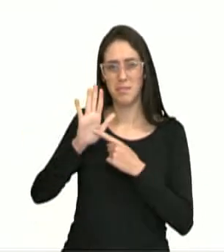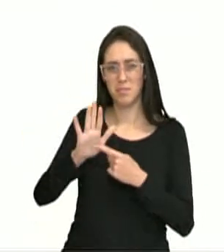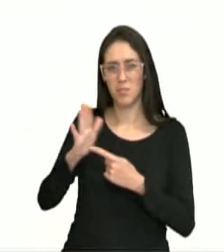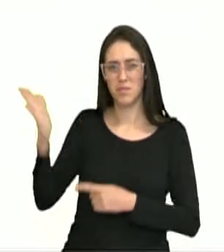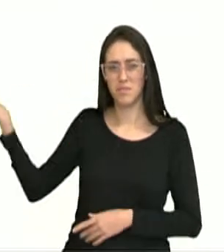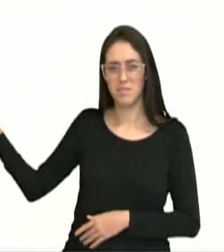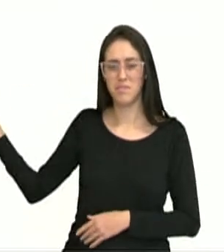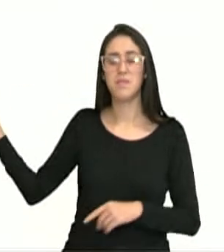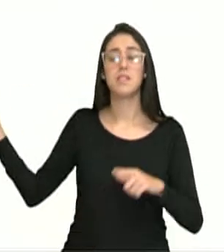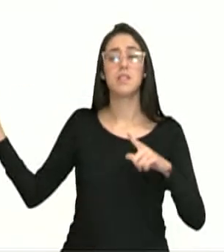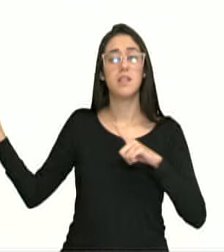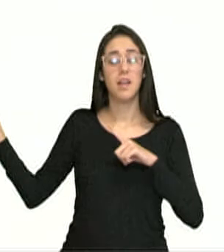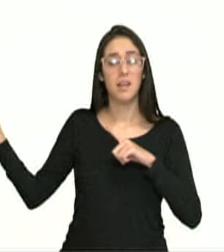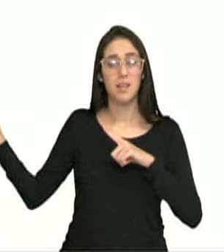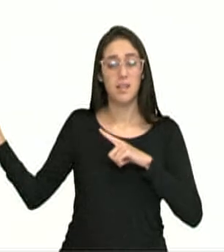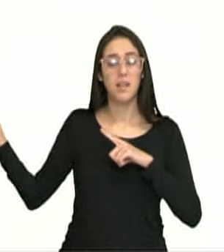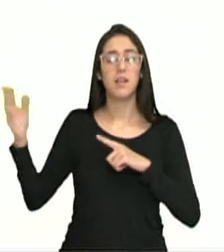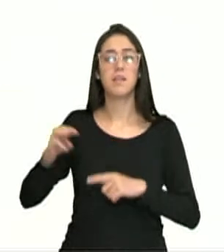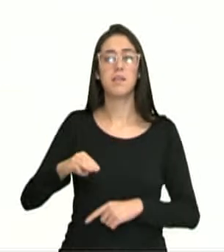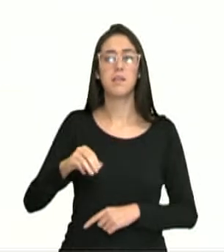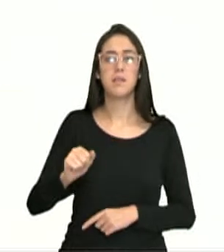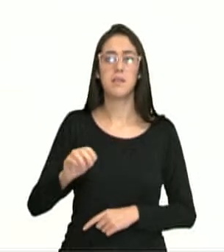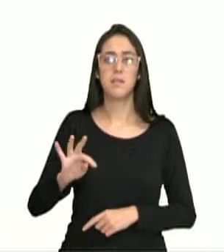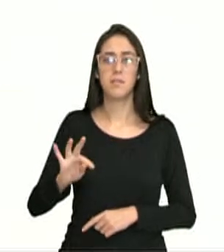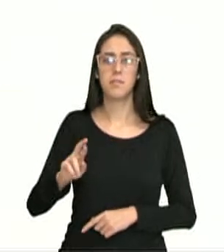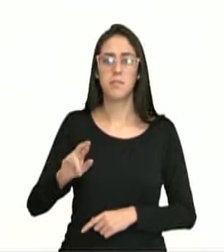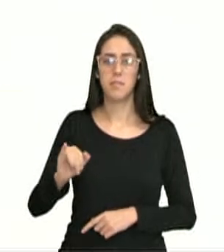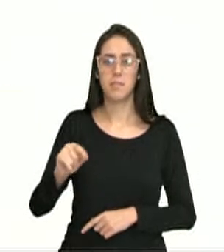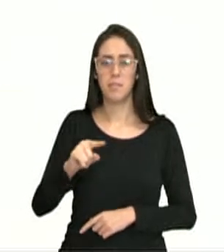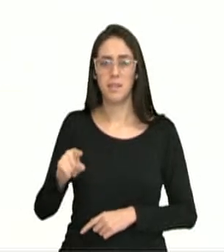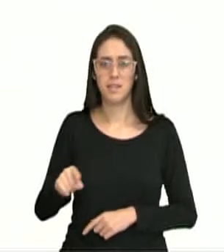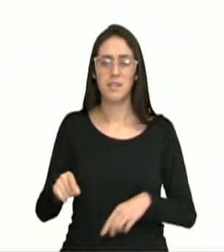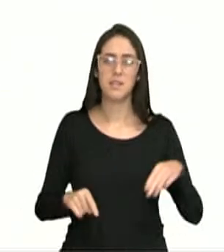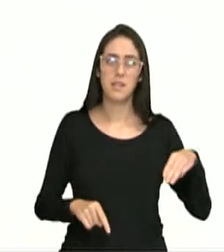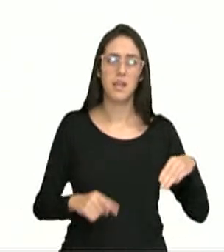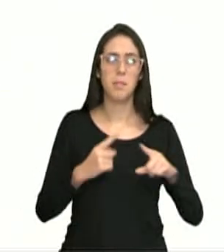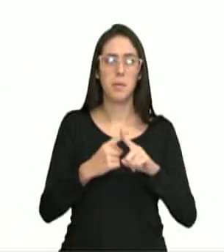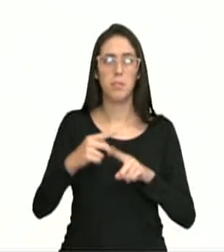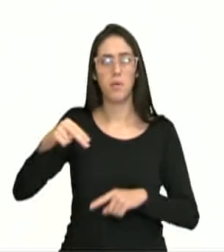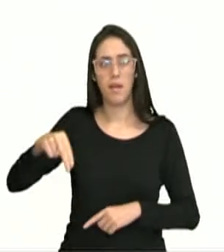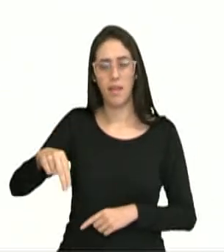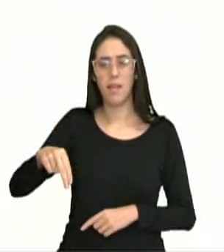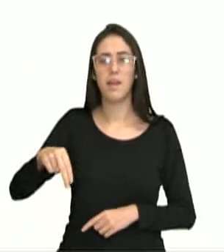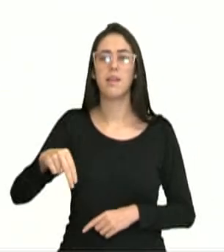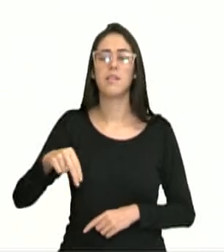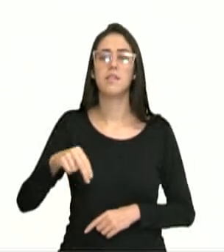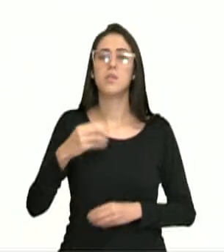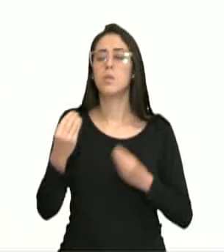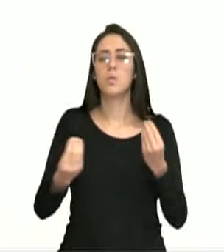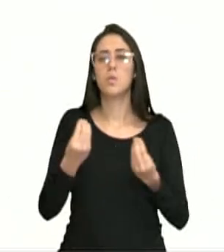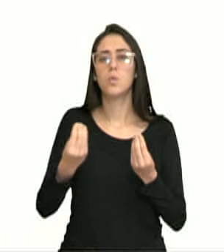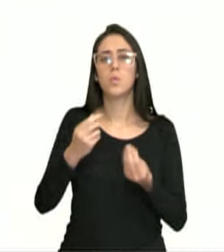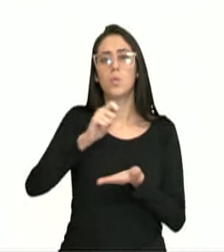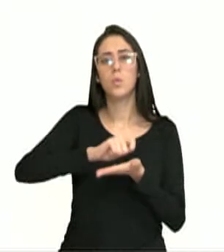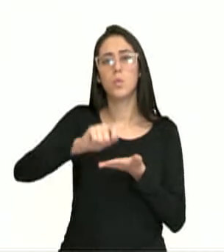nós temos a matriz do tipo N por N e ela será escrita